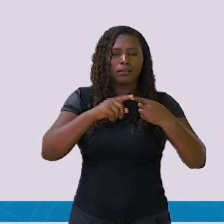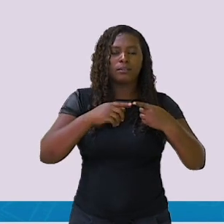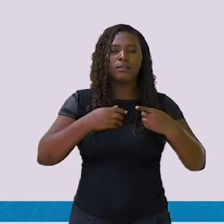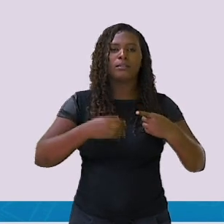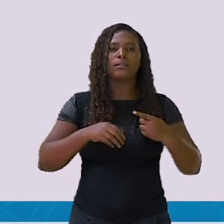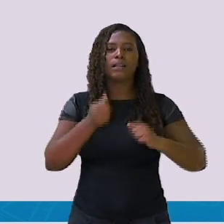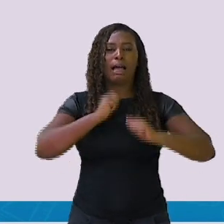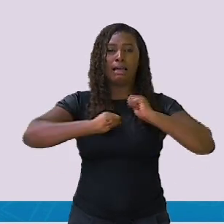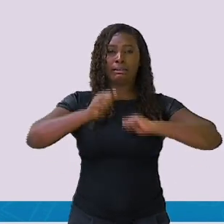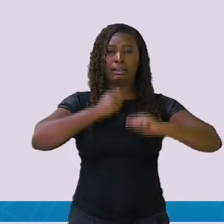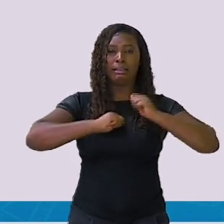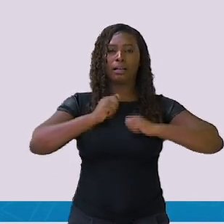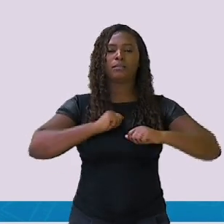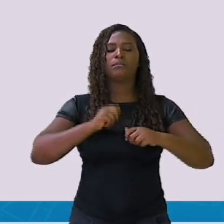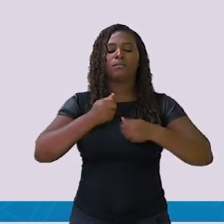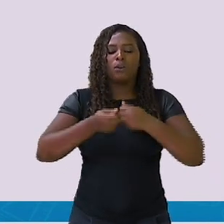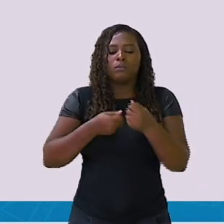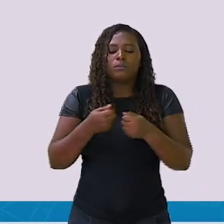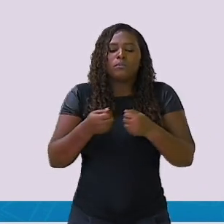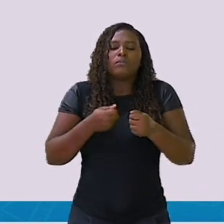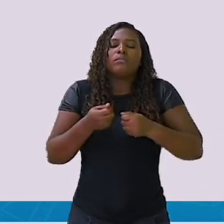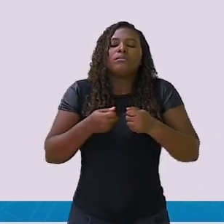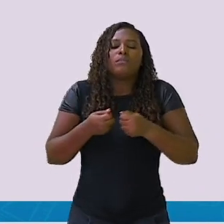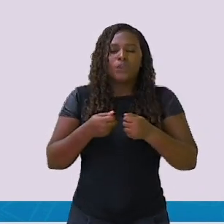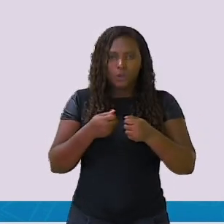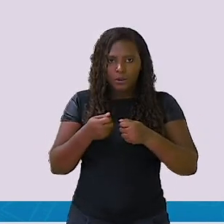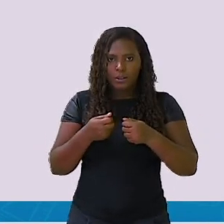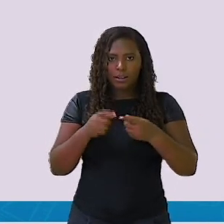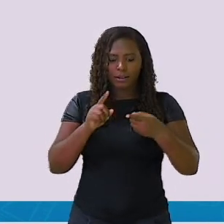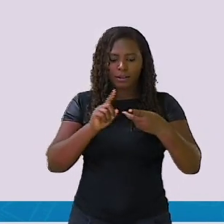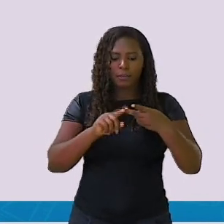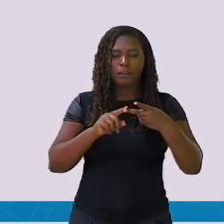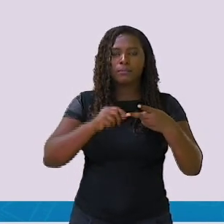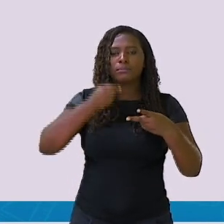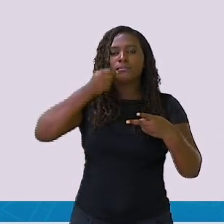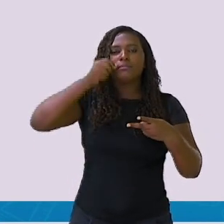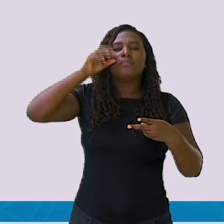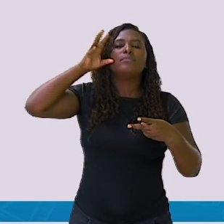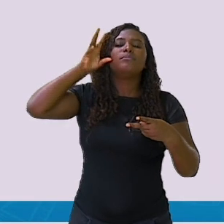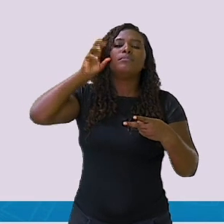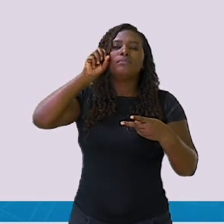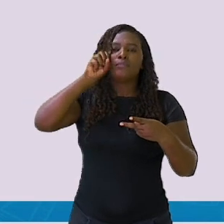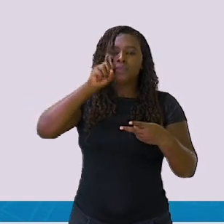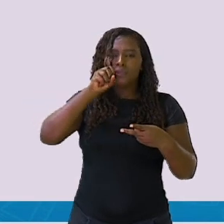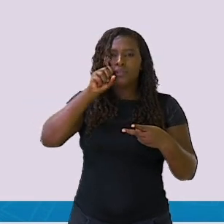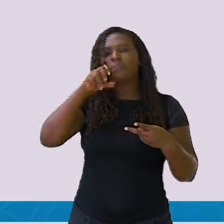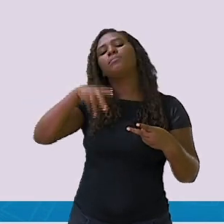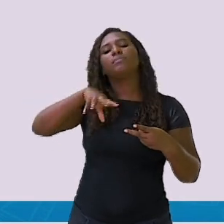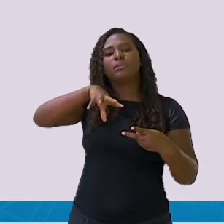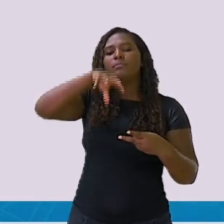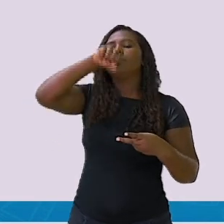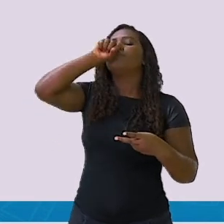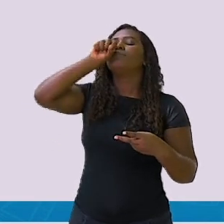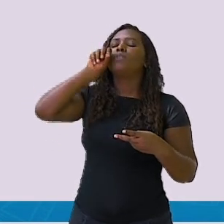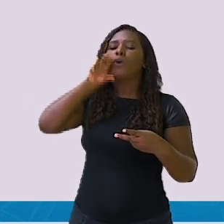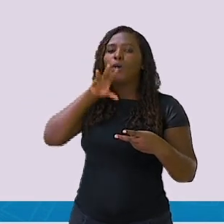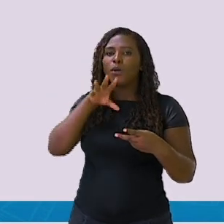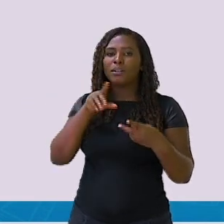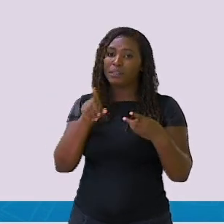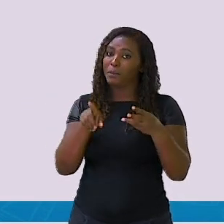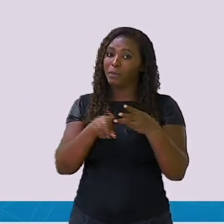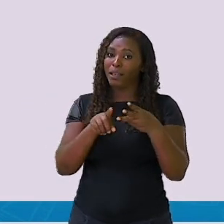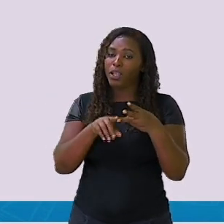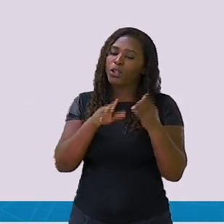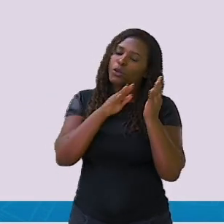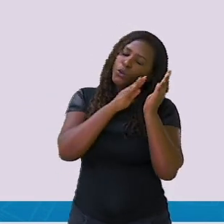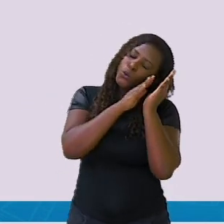com fome, se eu não tiver tomado um bom café da manhã, como é que eu vou fazer uma boa prova? Dormir pelo menos 8 horas. Então,